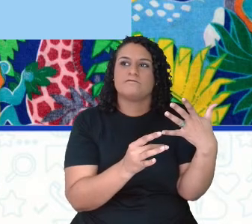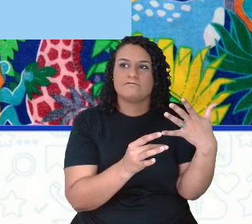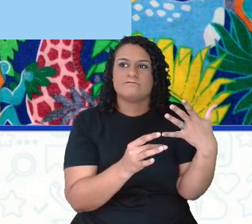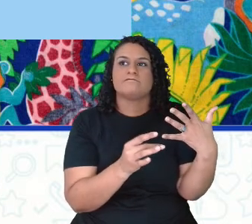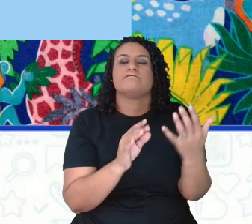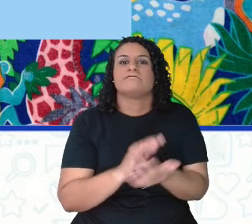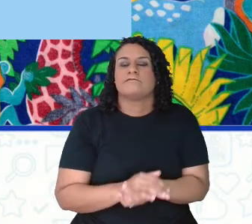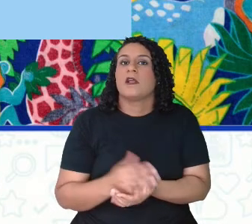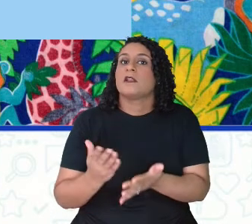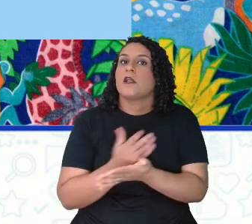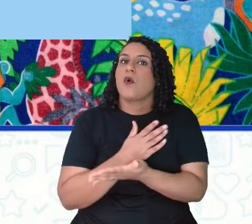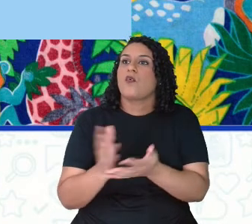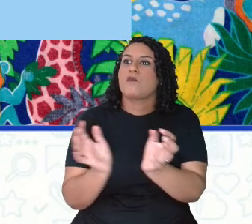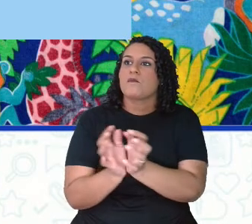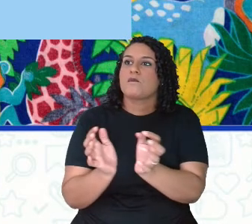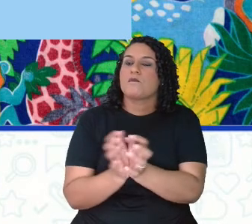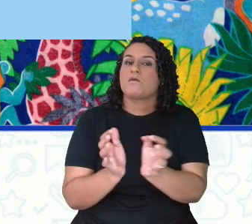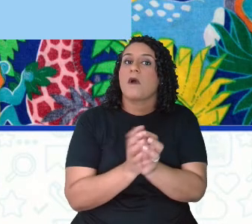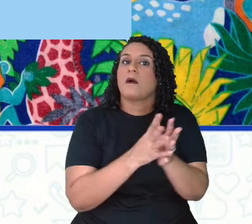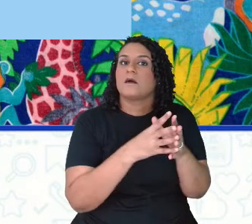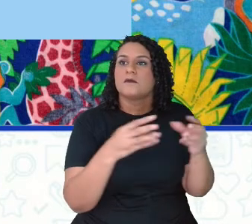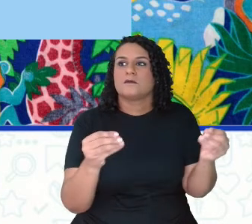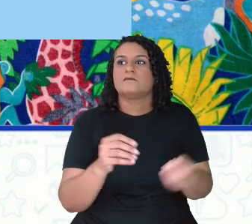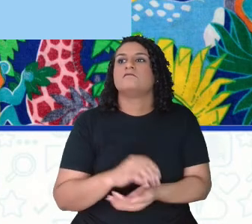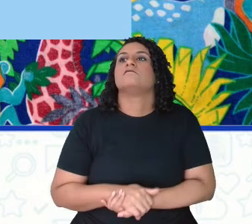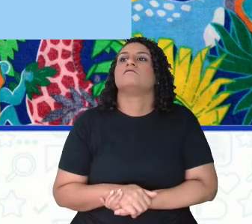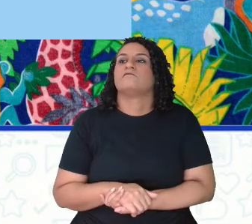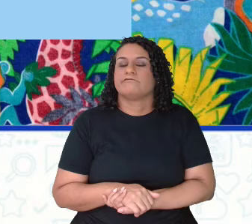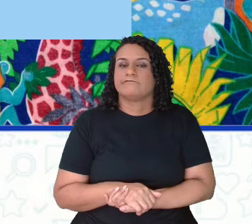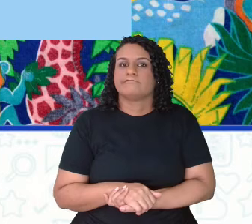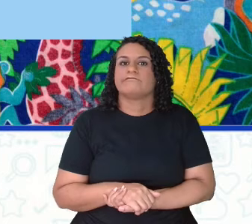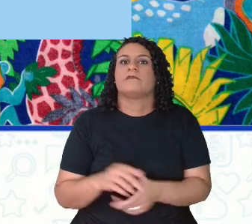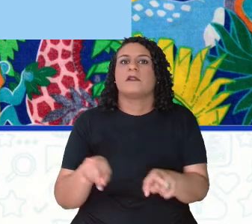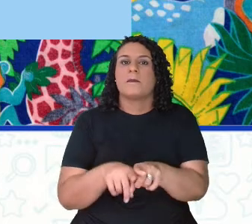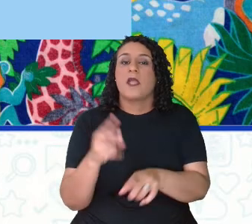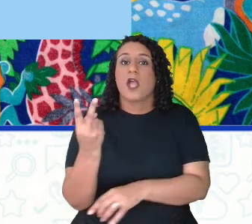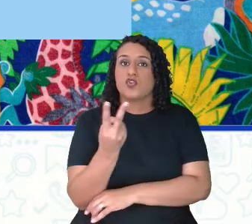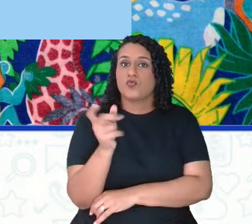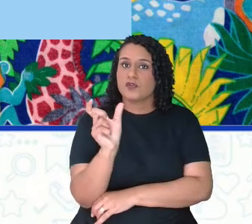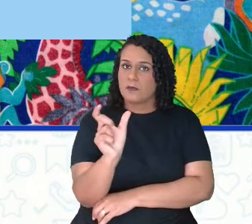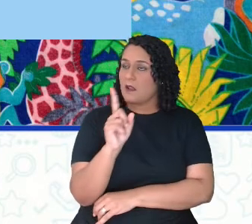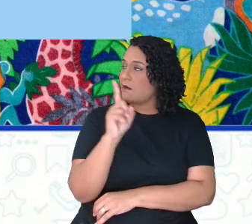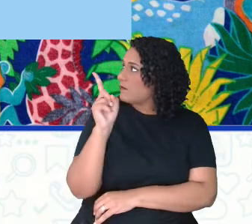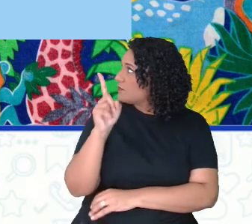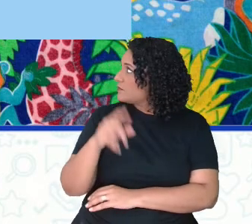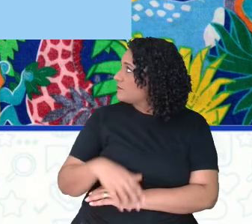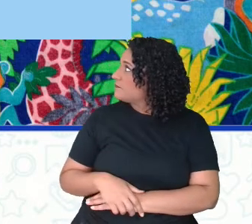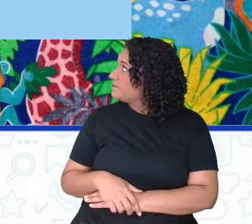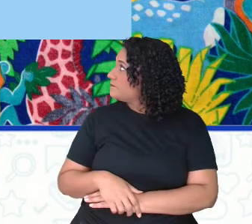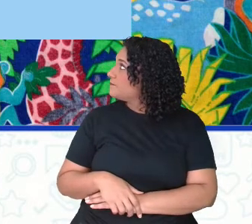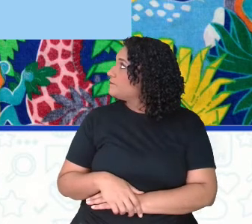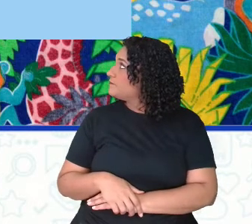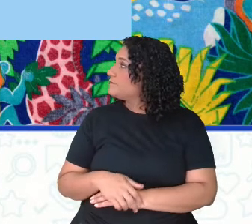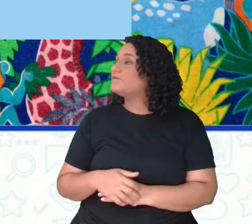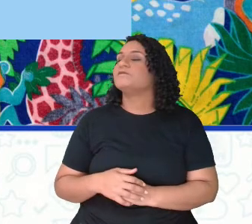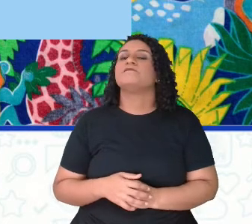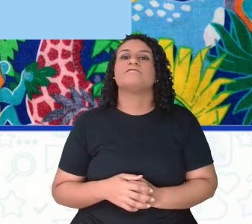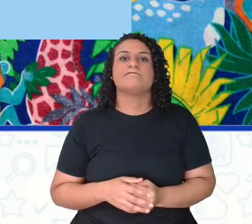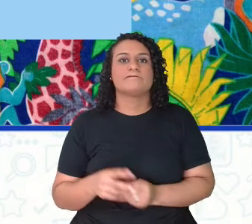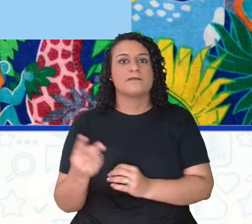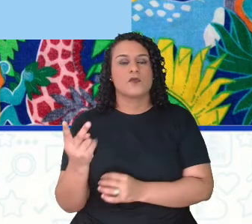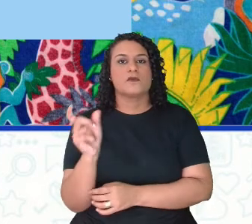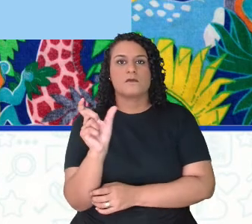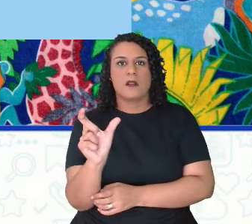extinção. Foi feito um levantamento detalhado das espécies em extinção. E aí